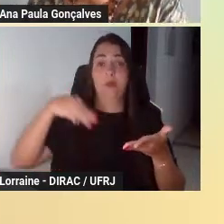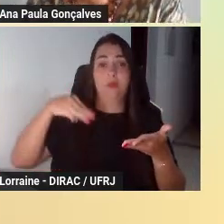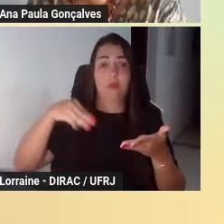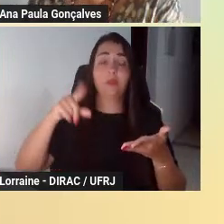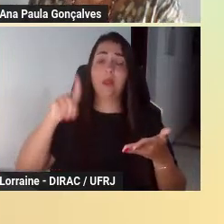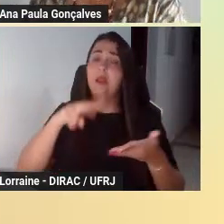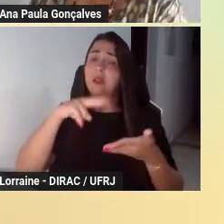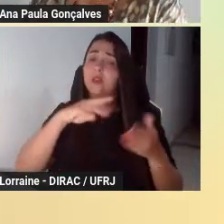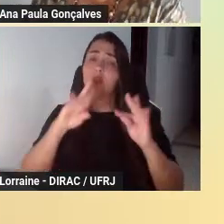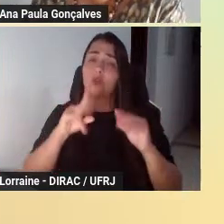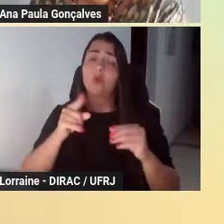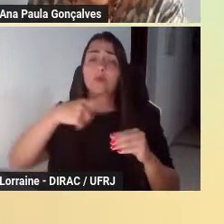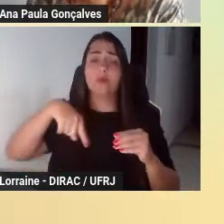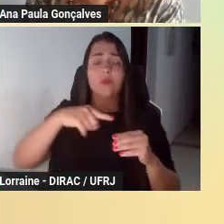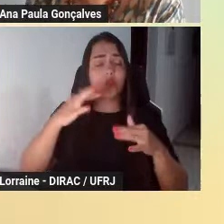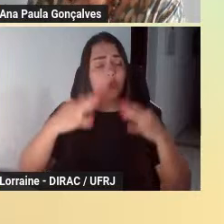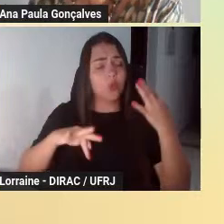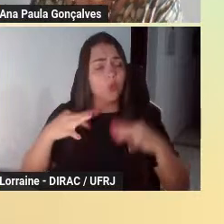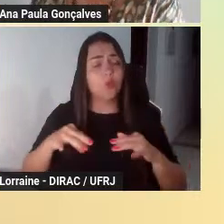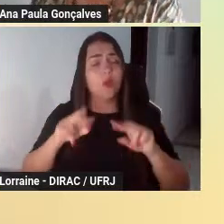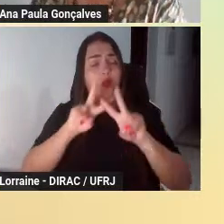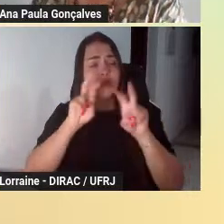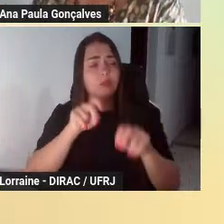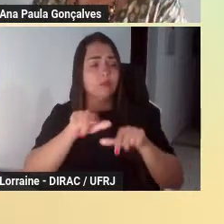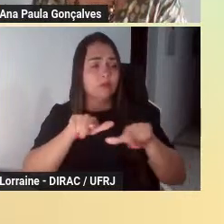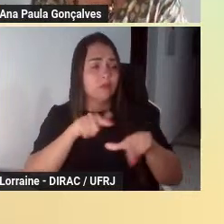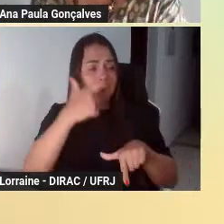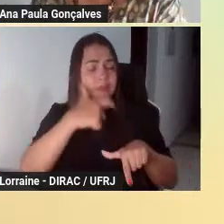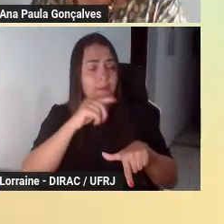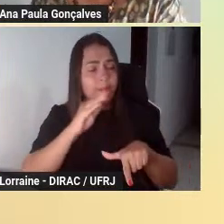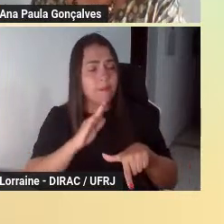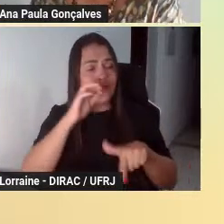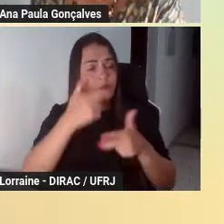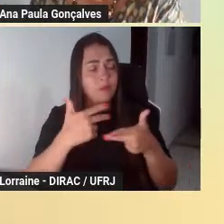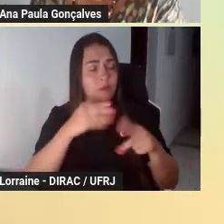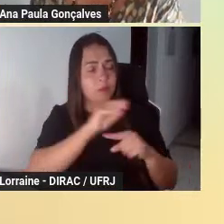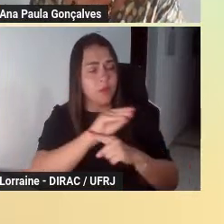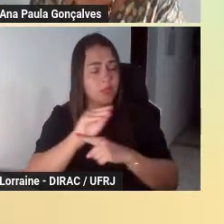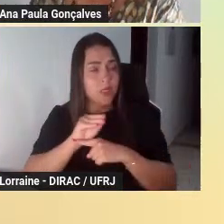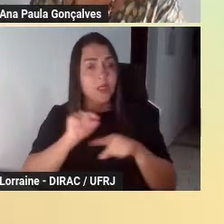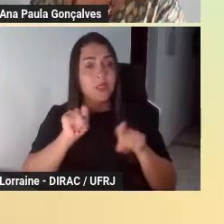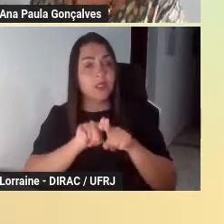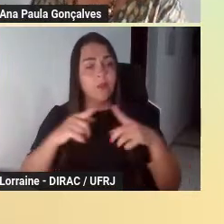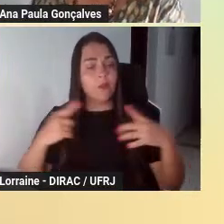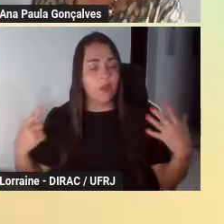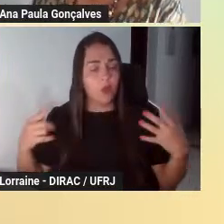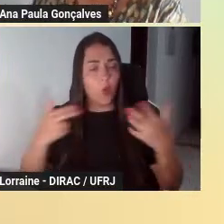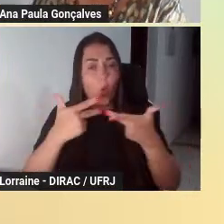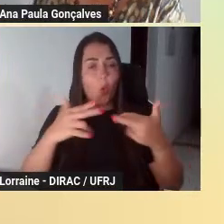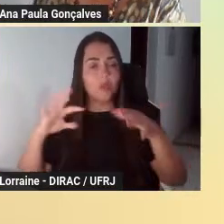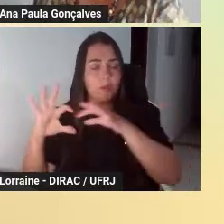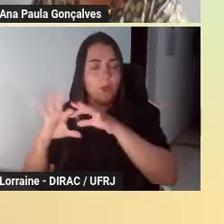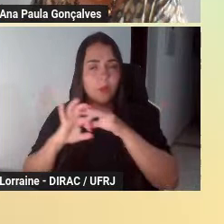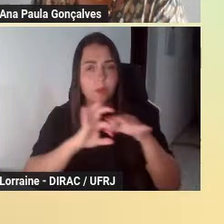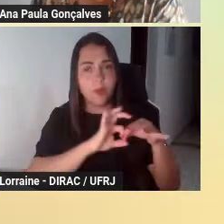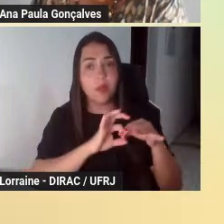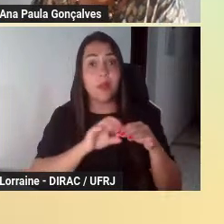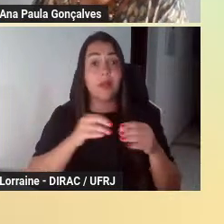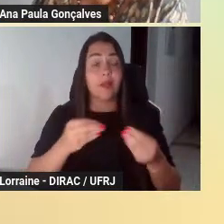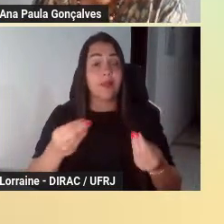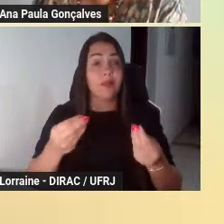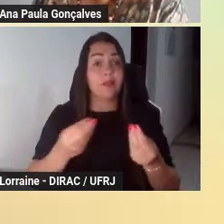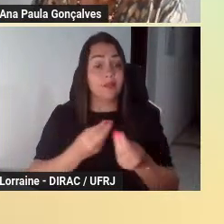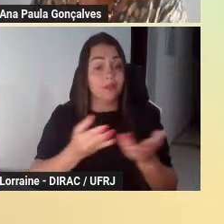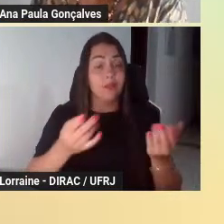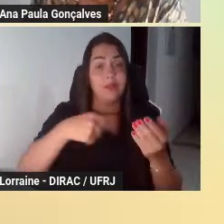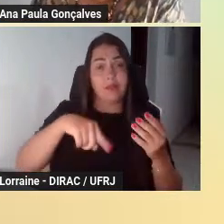nossas dores, sobre as nossas questões de maternagem, sobre as nossas questões de interseções, né? Que traziam reflexões que às vezes a gente acha que a gente está